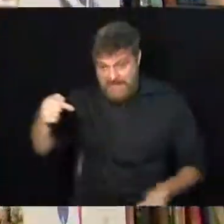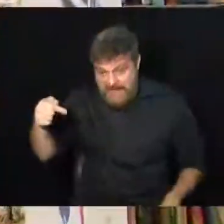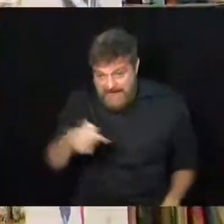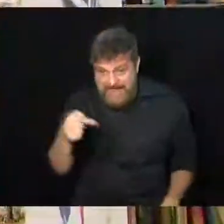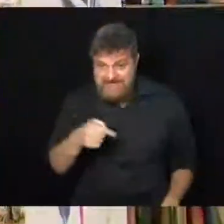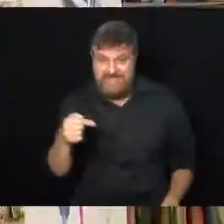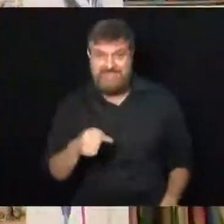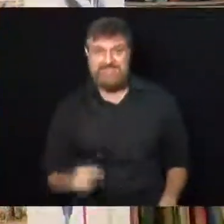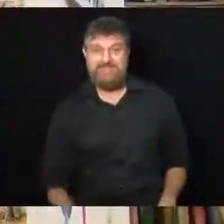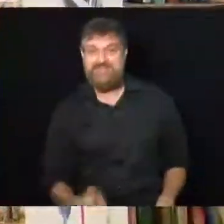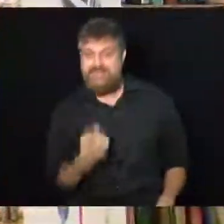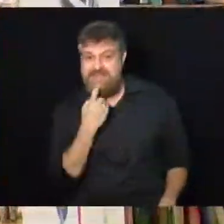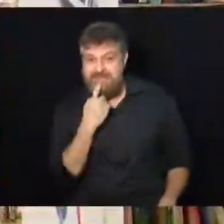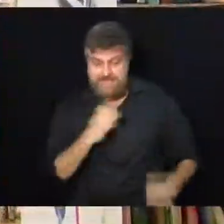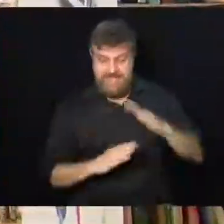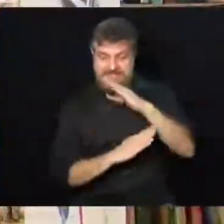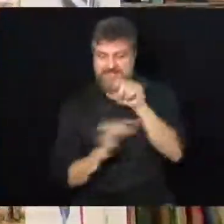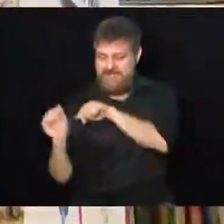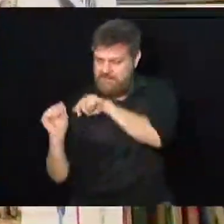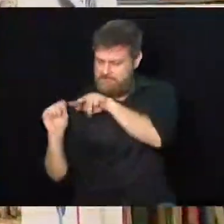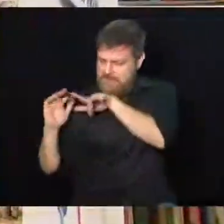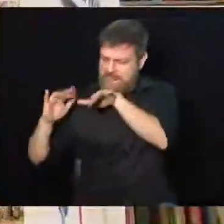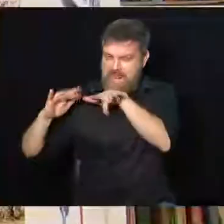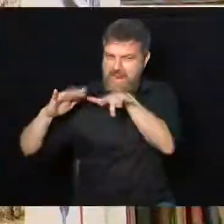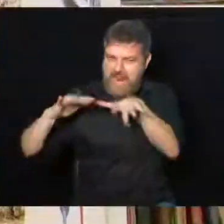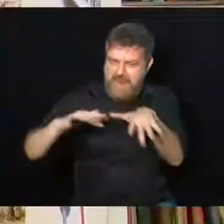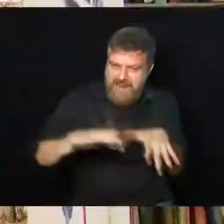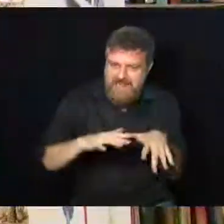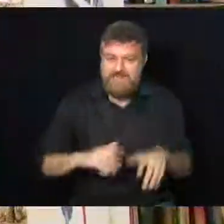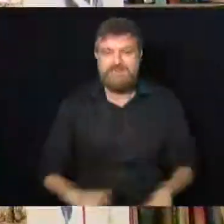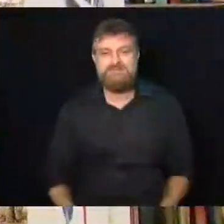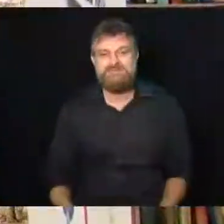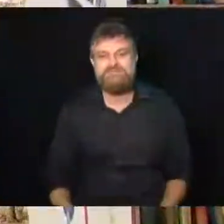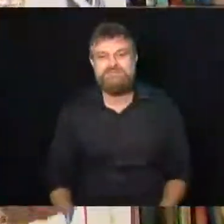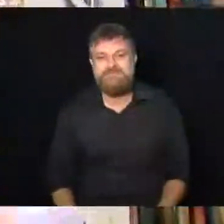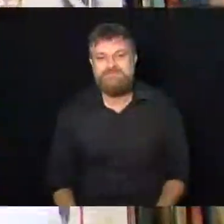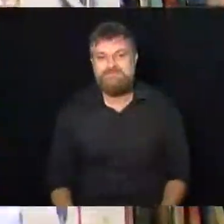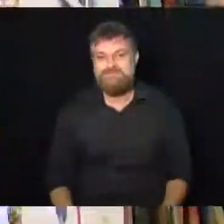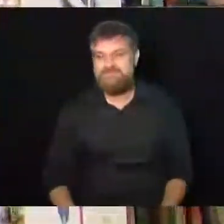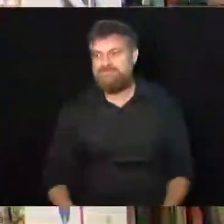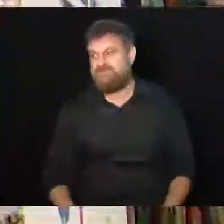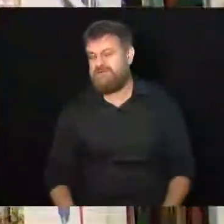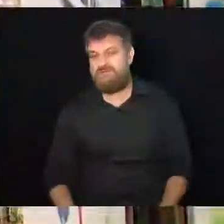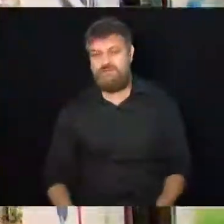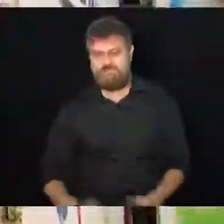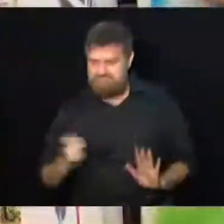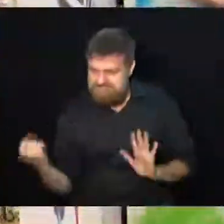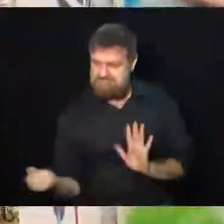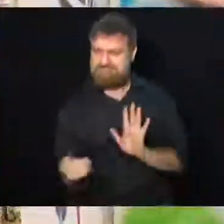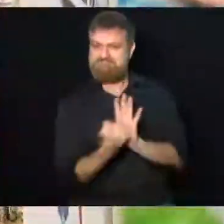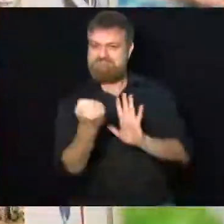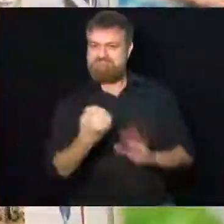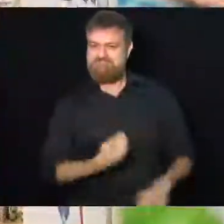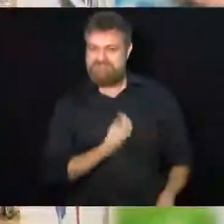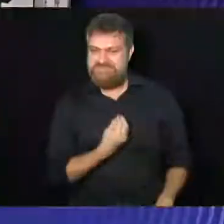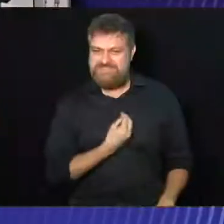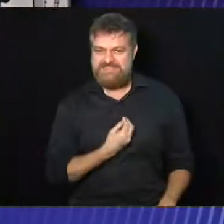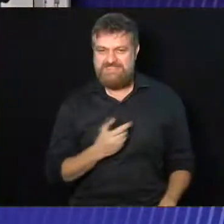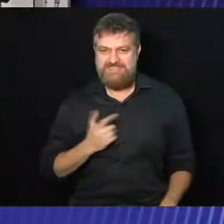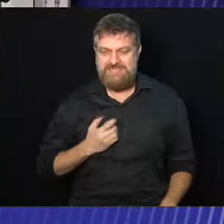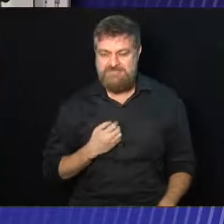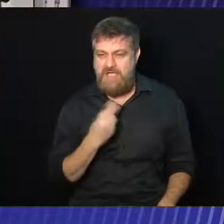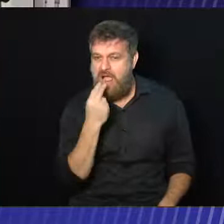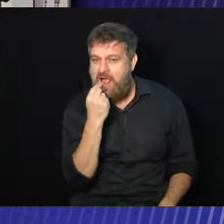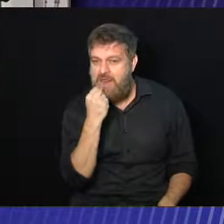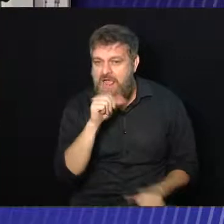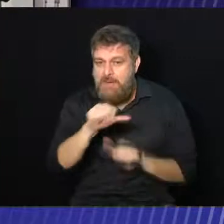de Campinas visitaram a Câmara Municipal da cidade e foi um evento simbólico. Eles passaram do lápis para